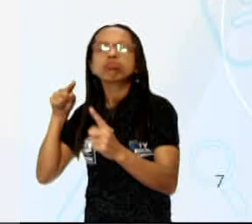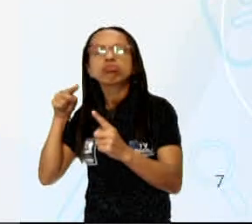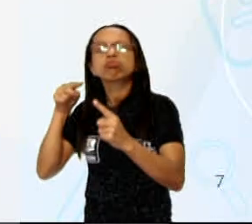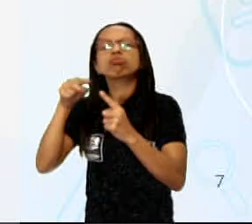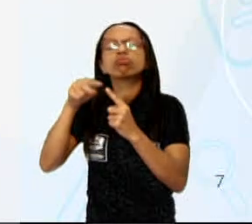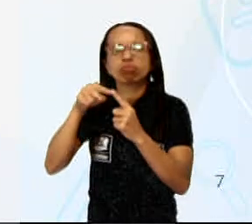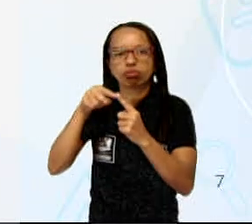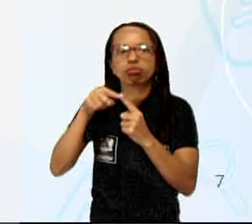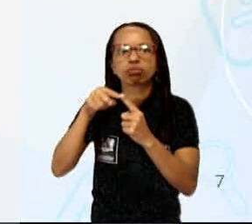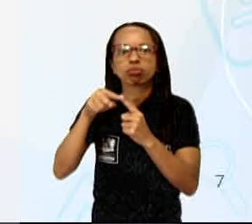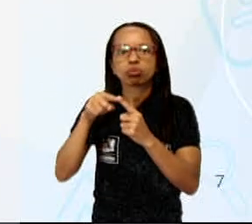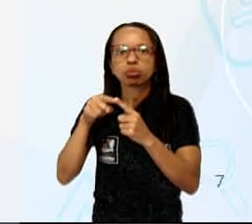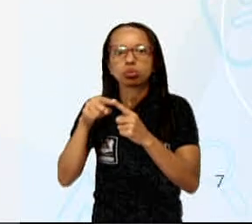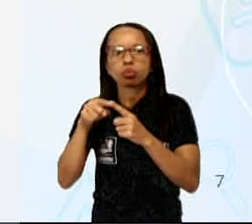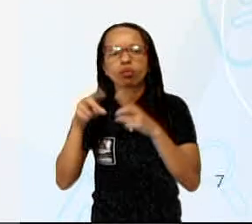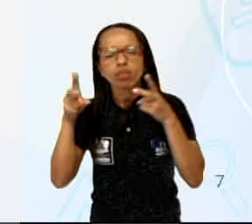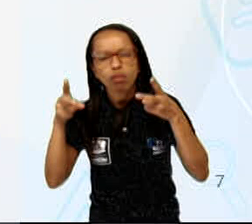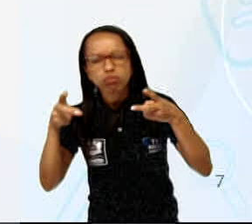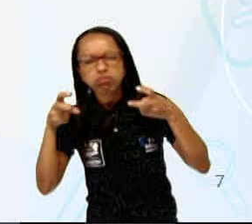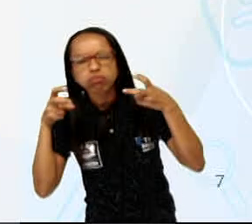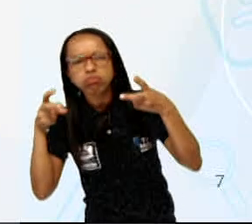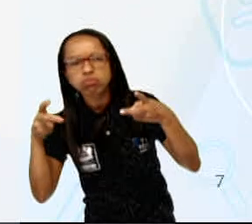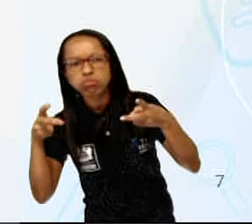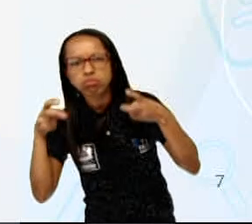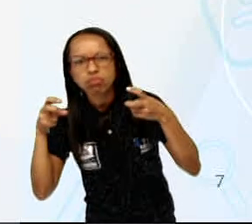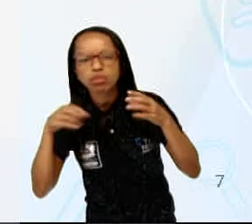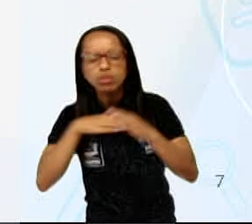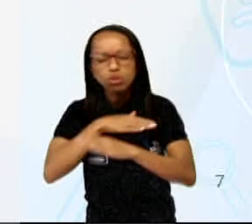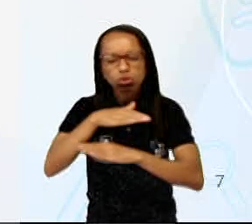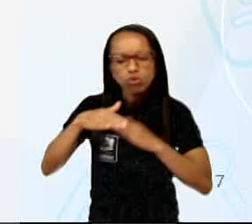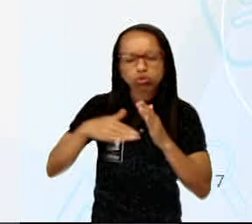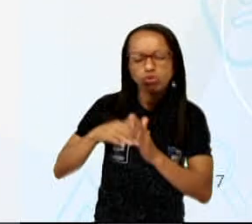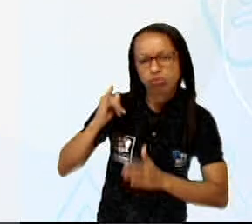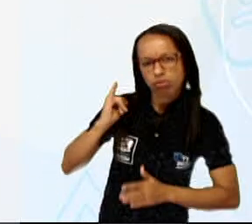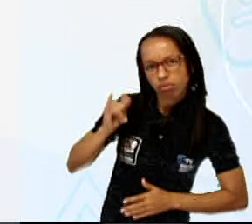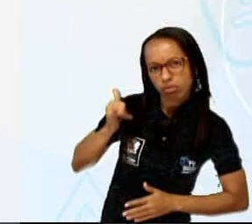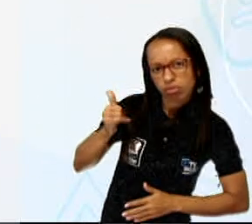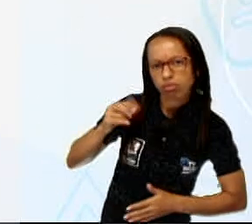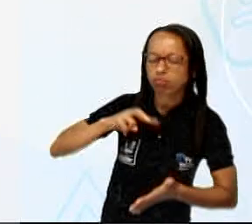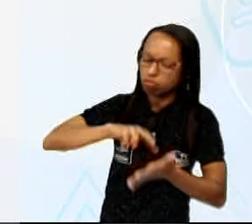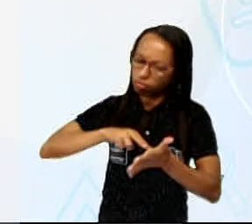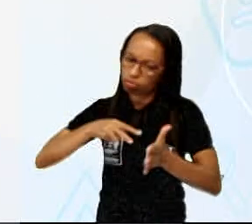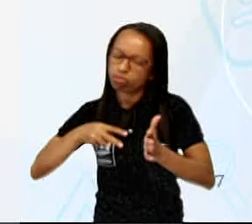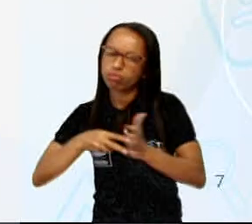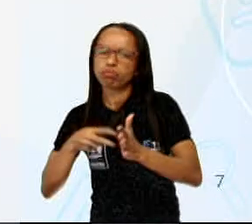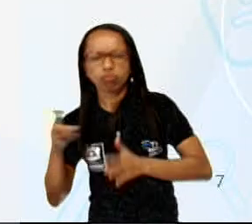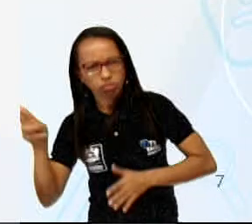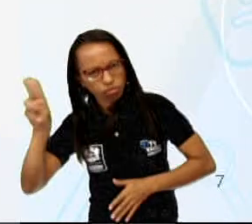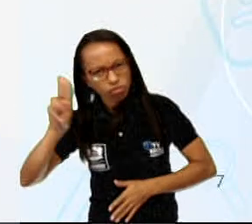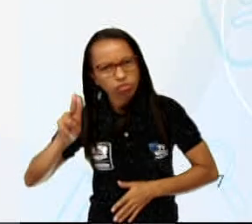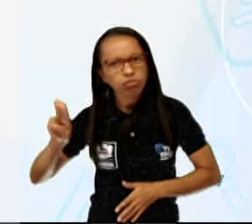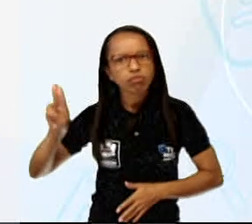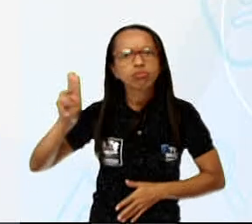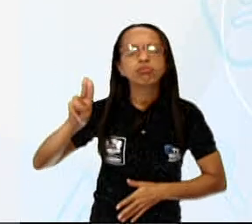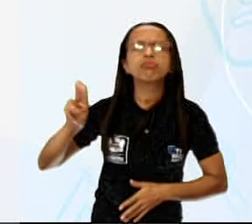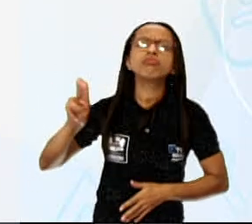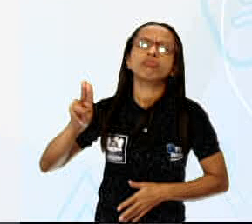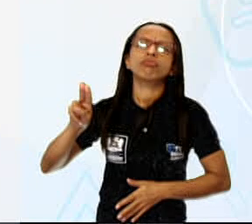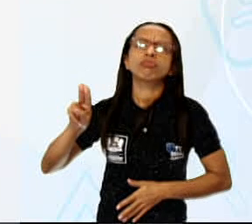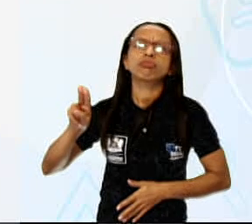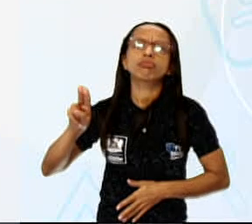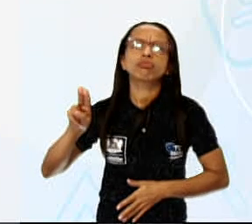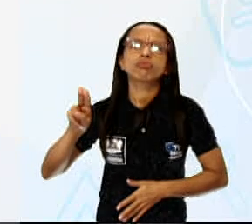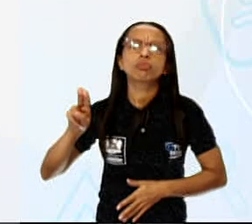Então, observem que tudo no conto vai ter o seu sentido, a sua função. Se eu quero demonstrar, por exemplo, que eu